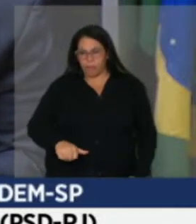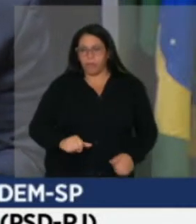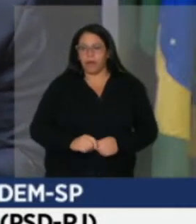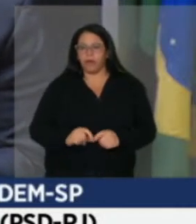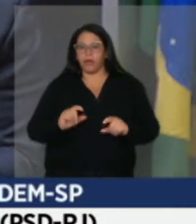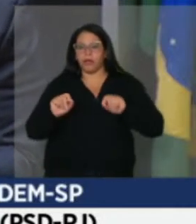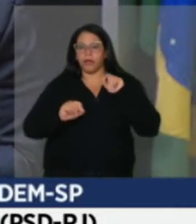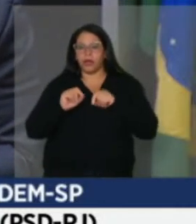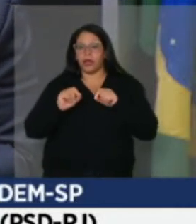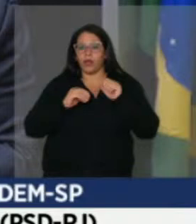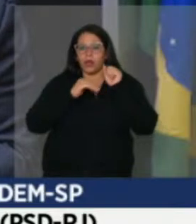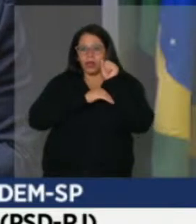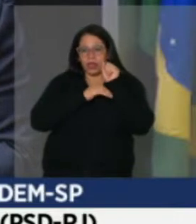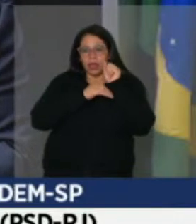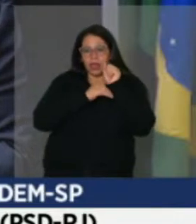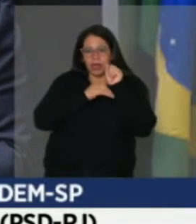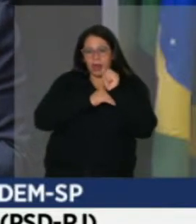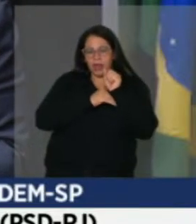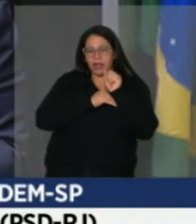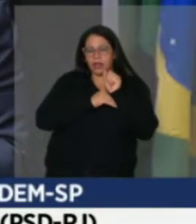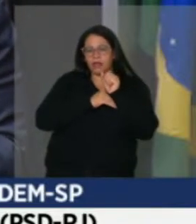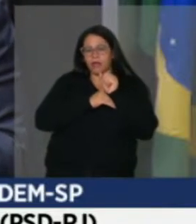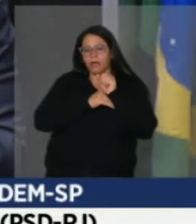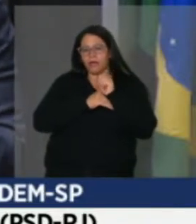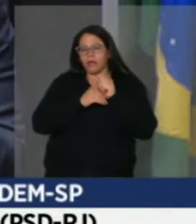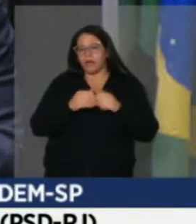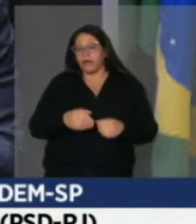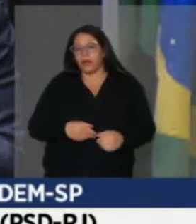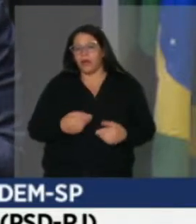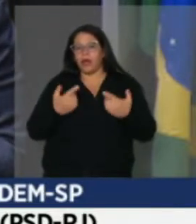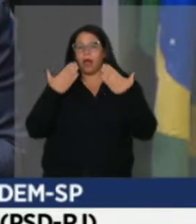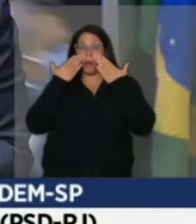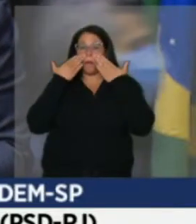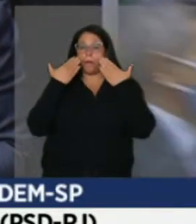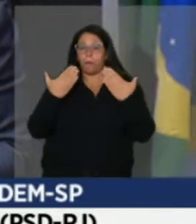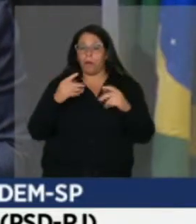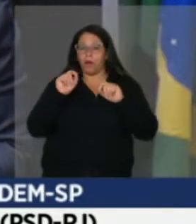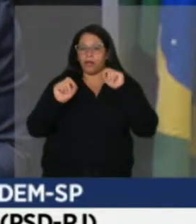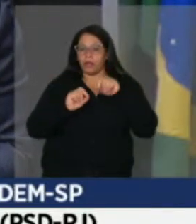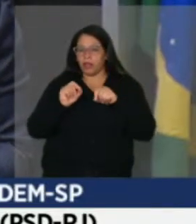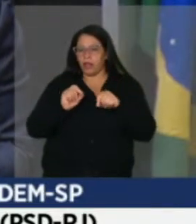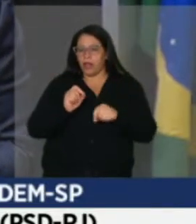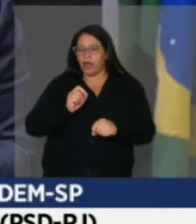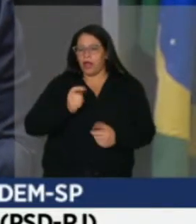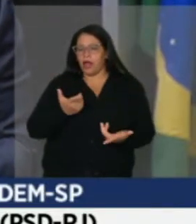quebra de sigilo telemático, a mostrar a frieza